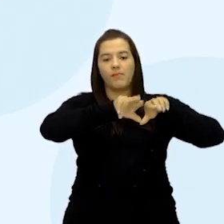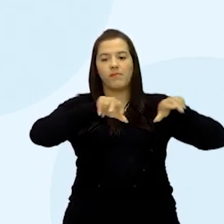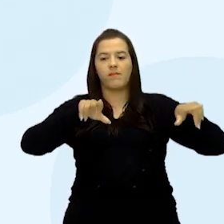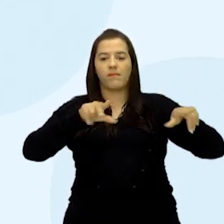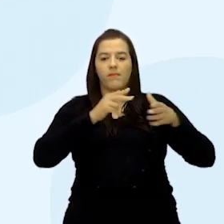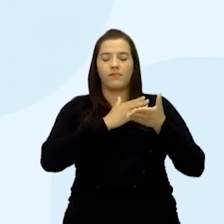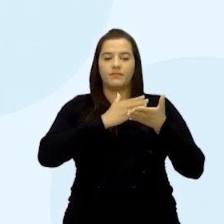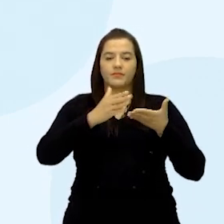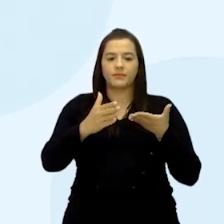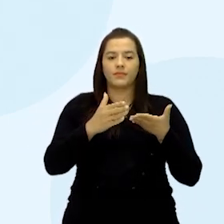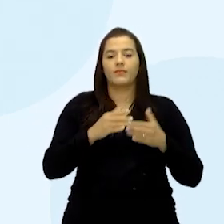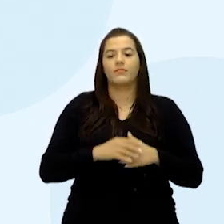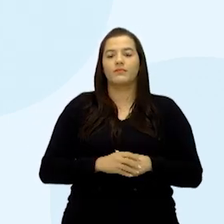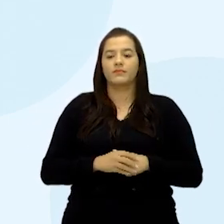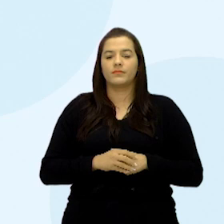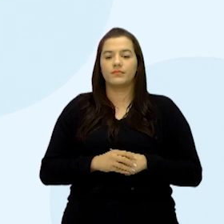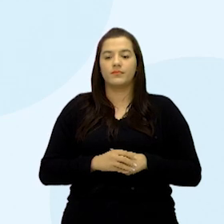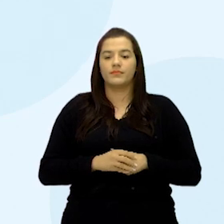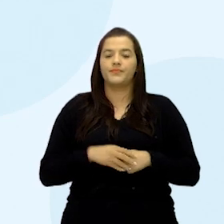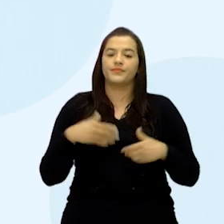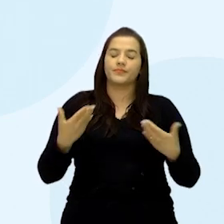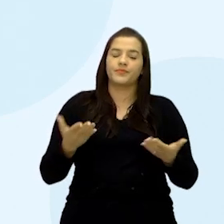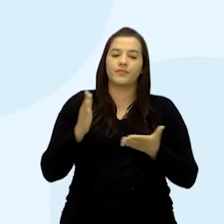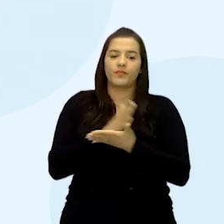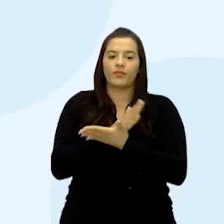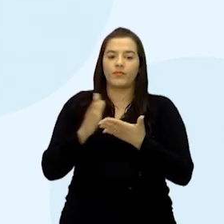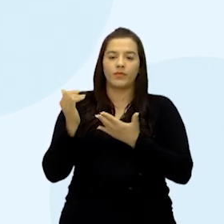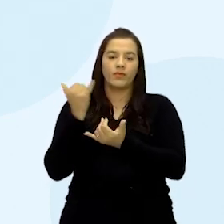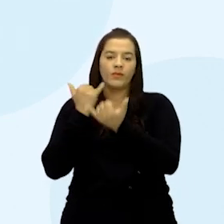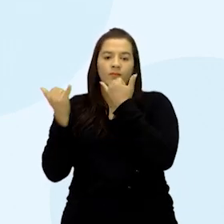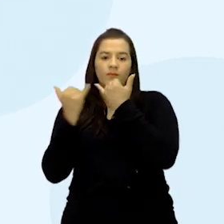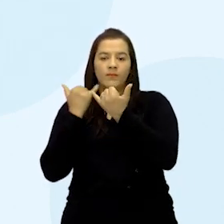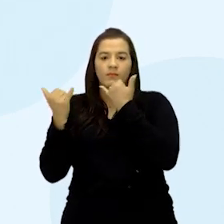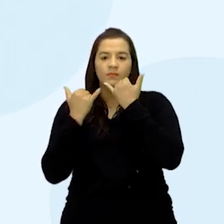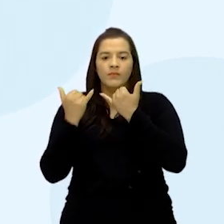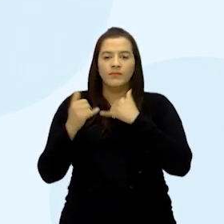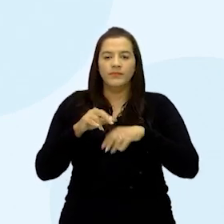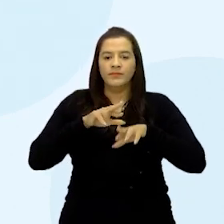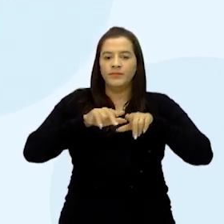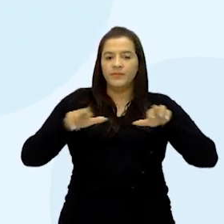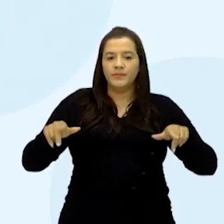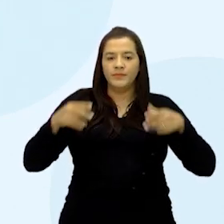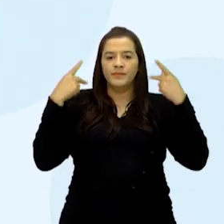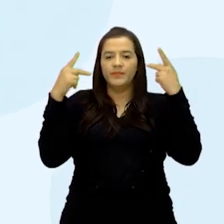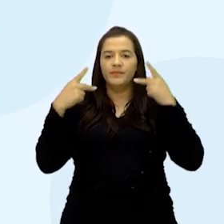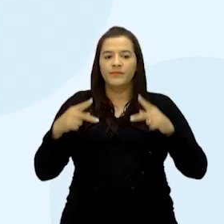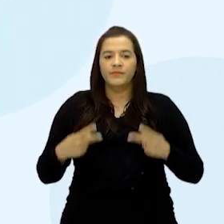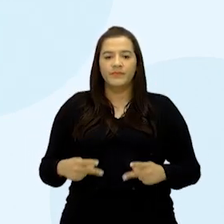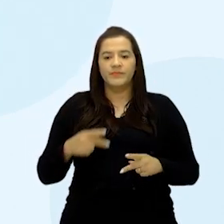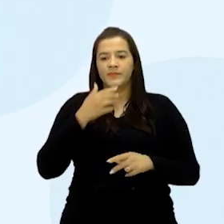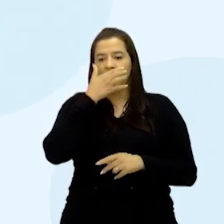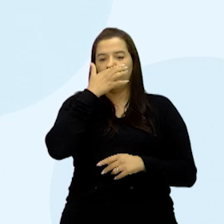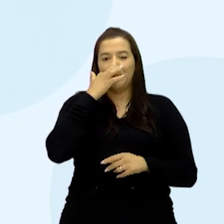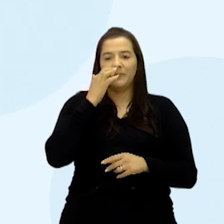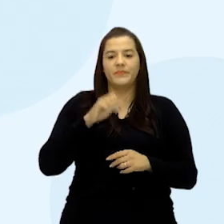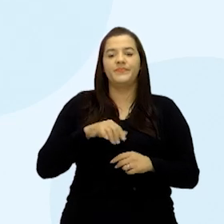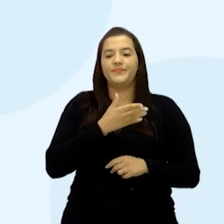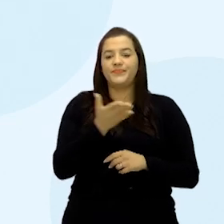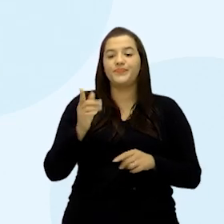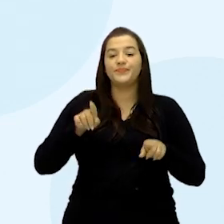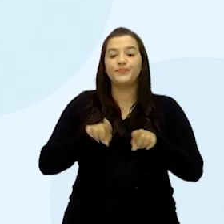dessas imagens, algumas informações. A gente chama de comandos na nossa programação. Sim. Então, você começa